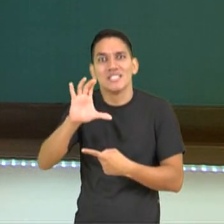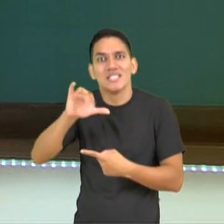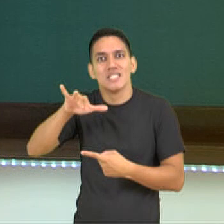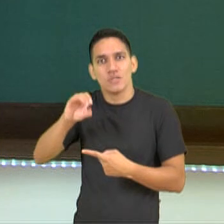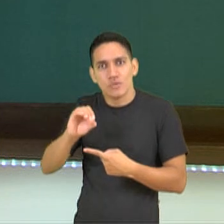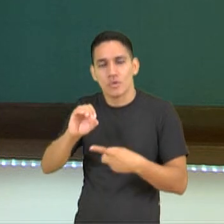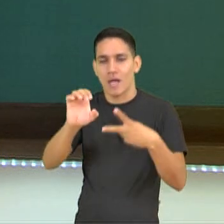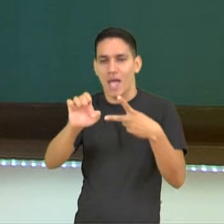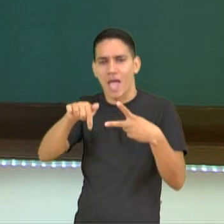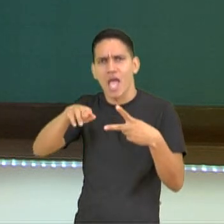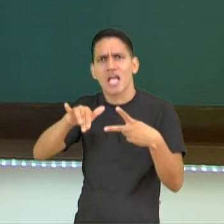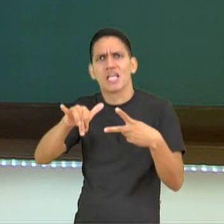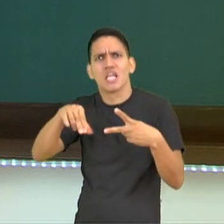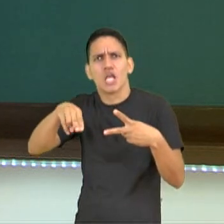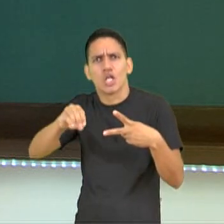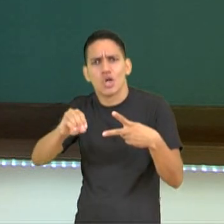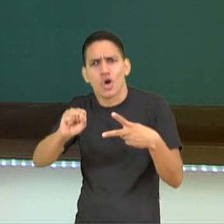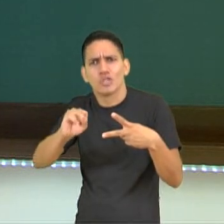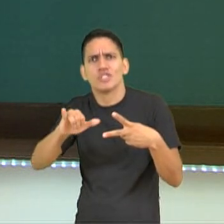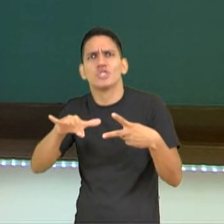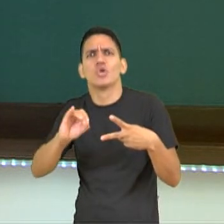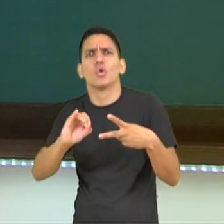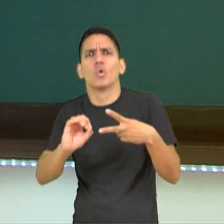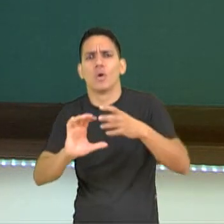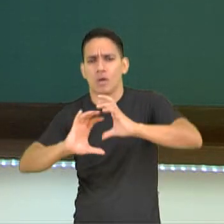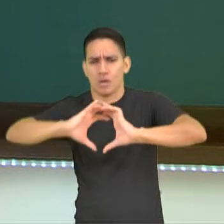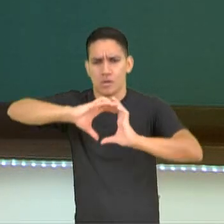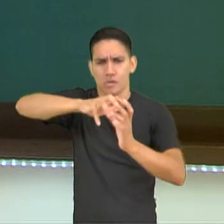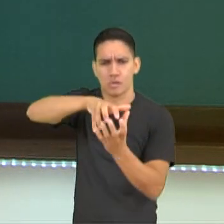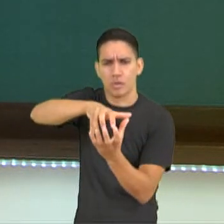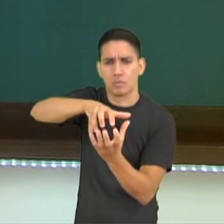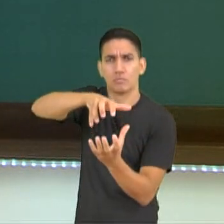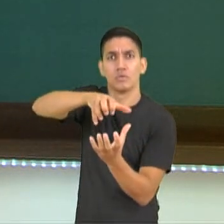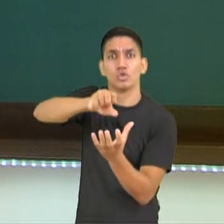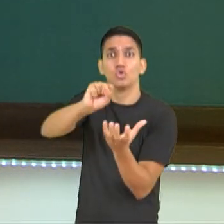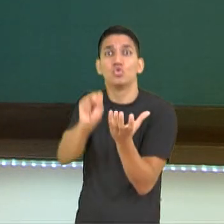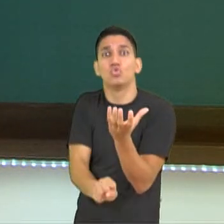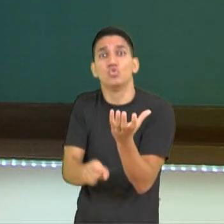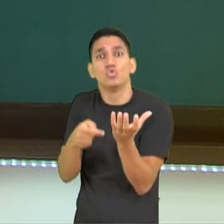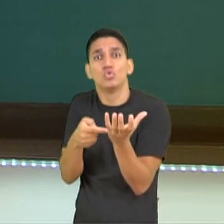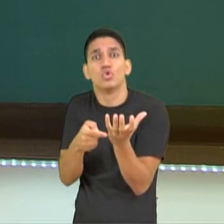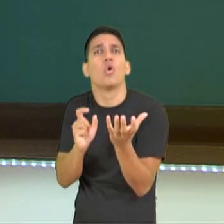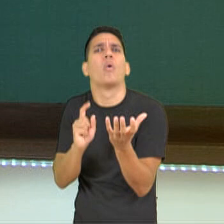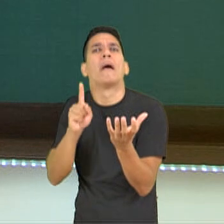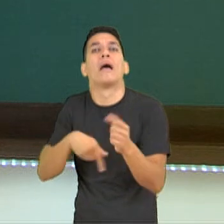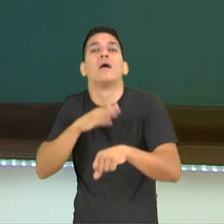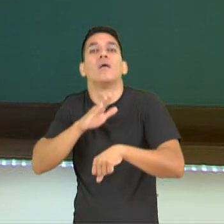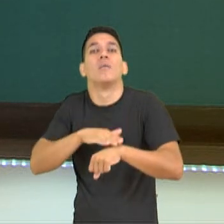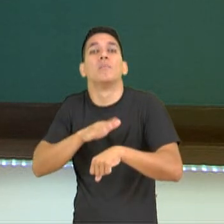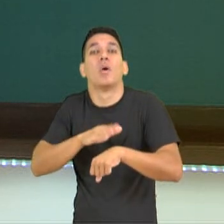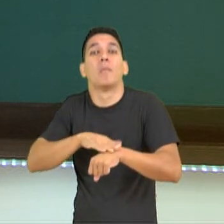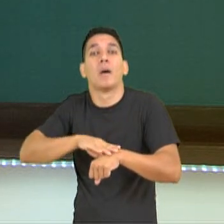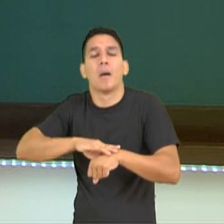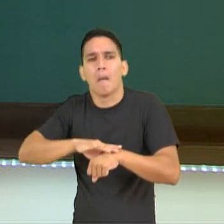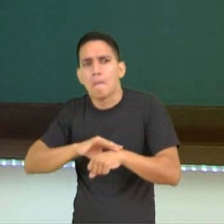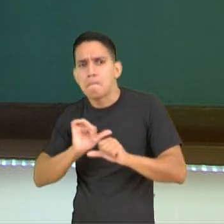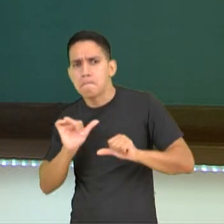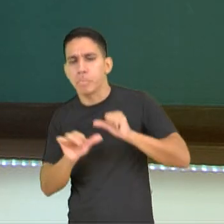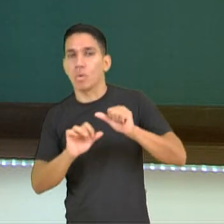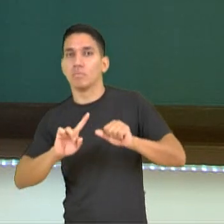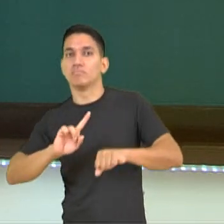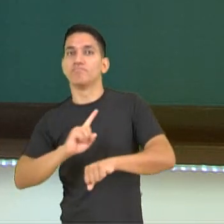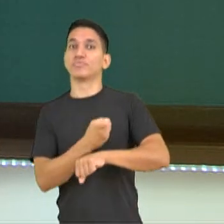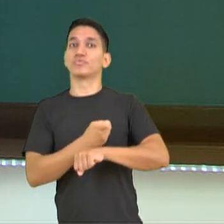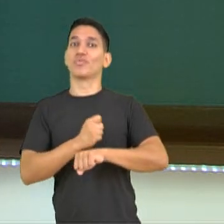sul. O que é o solstício e o equinócio? São os momentos onde se marcam as mudanças